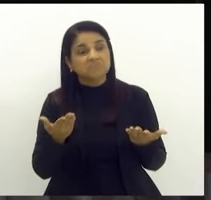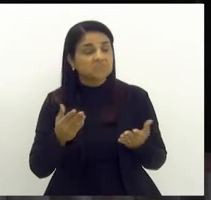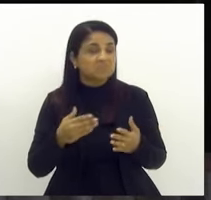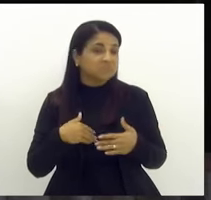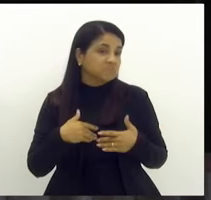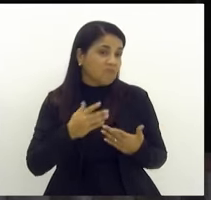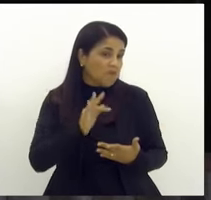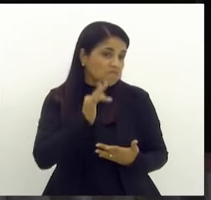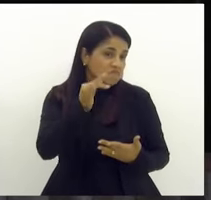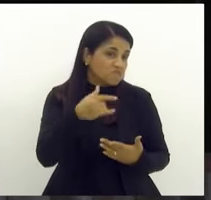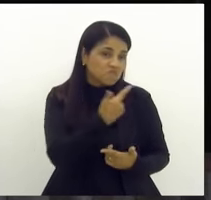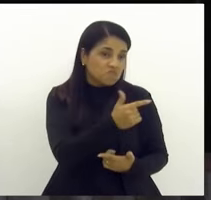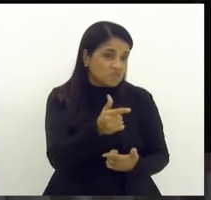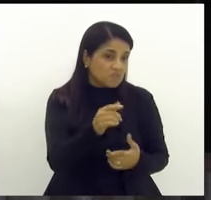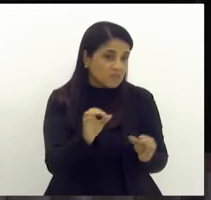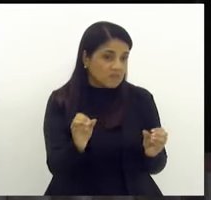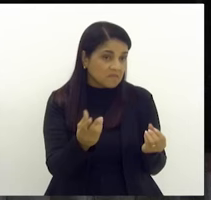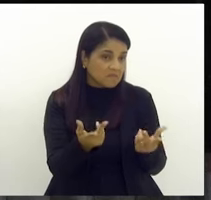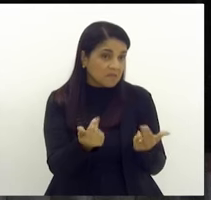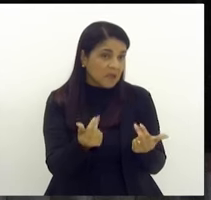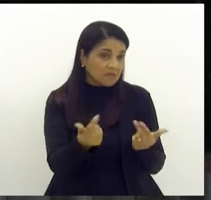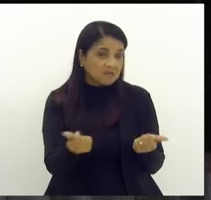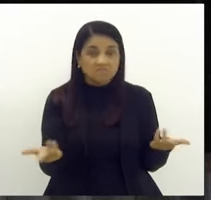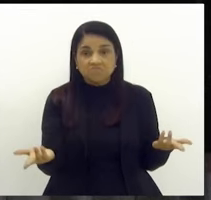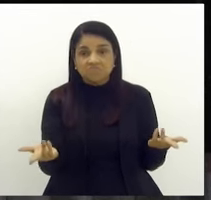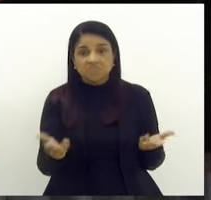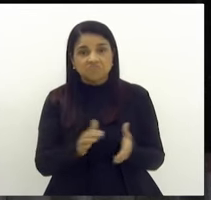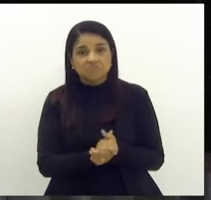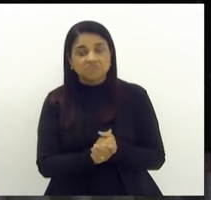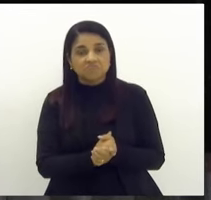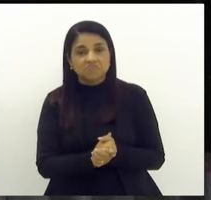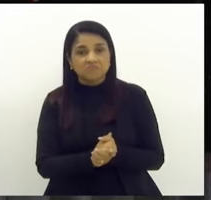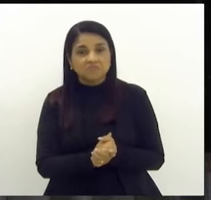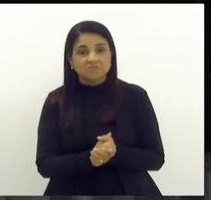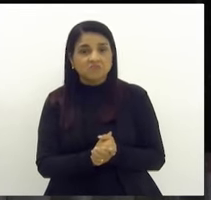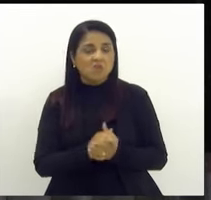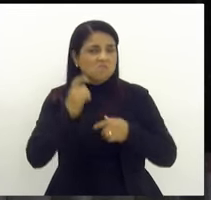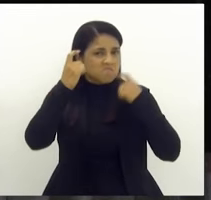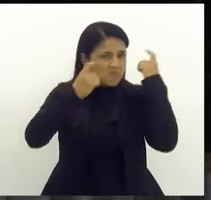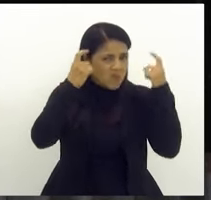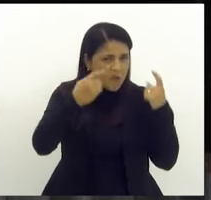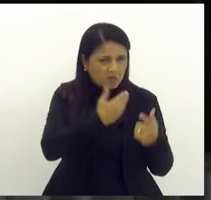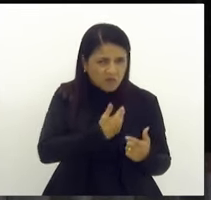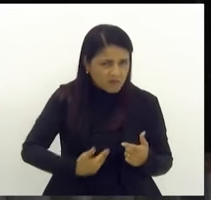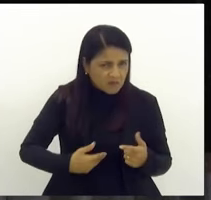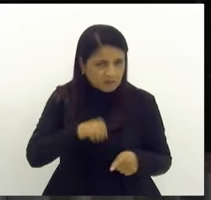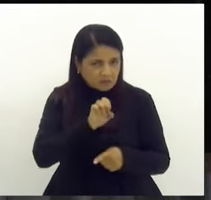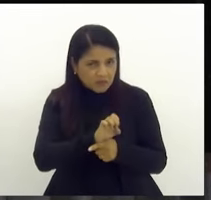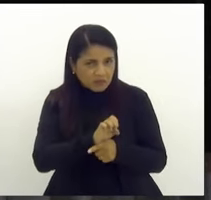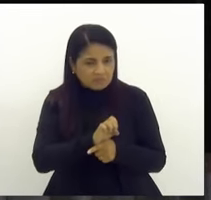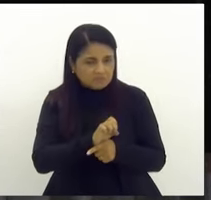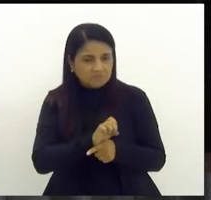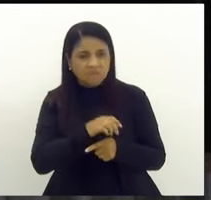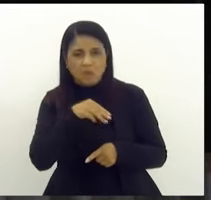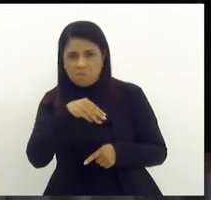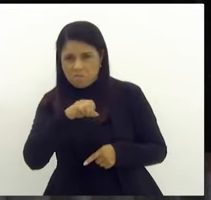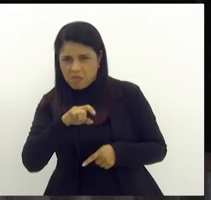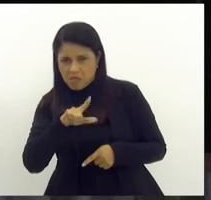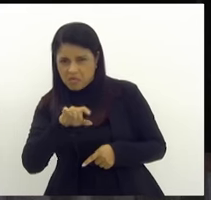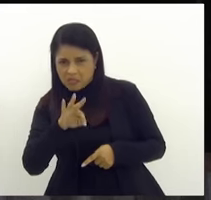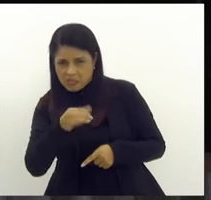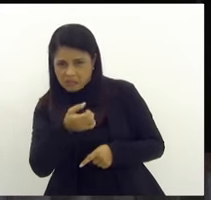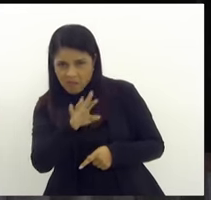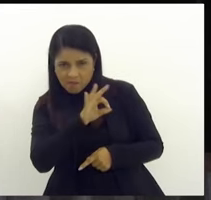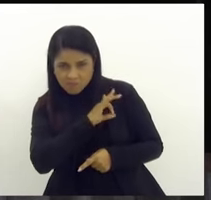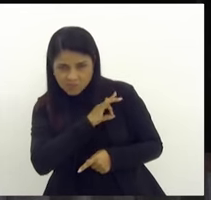policial ficar na mão até nunca porque a gente sabe que o governo do estado não tá preocupado com policial militar nós sabemos dessa realidade